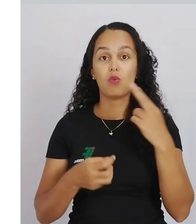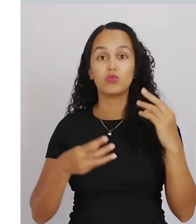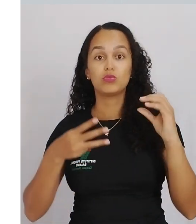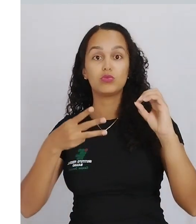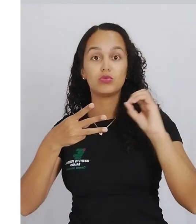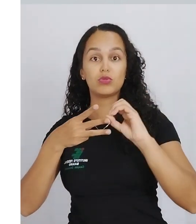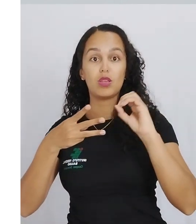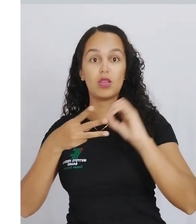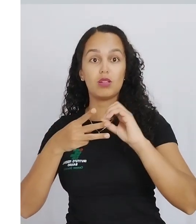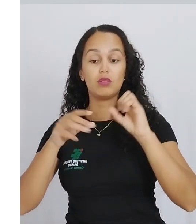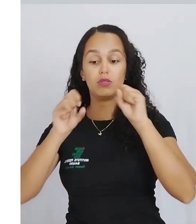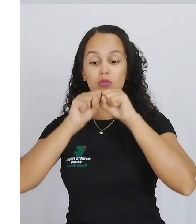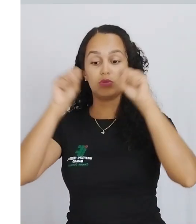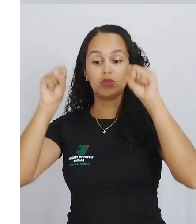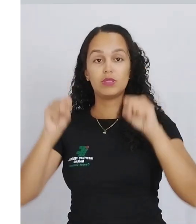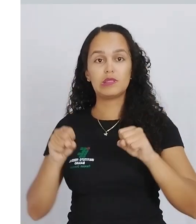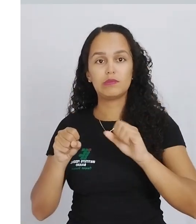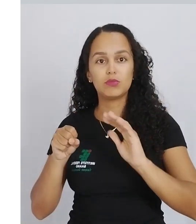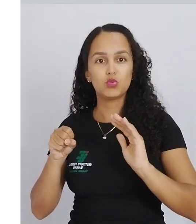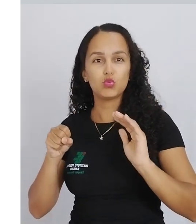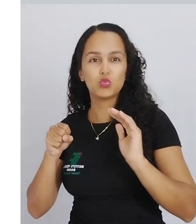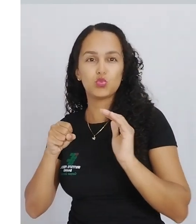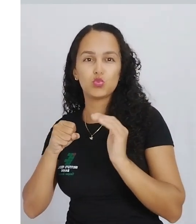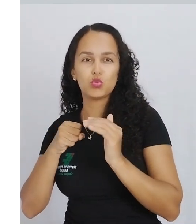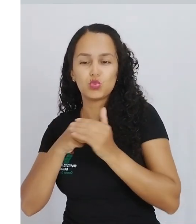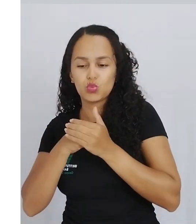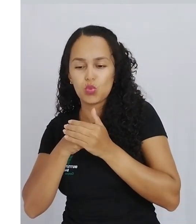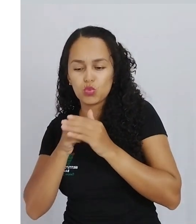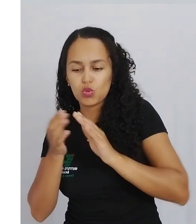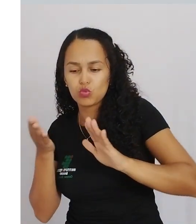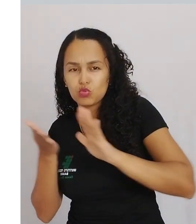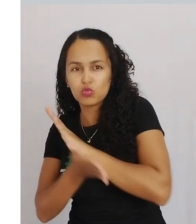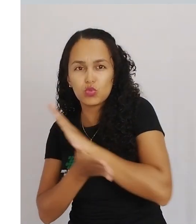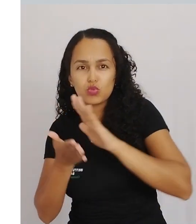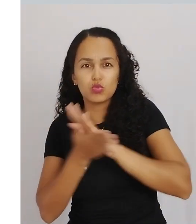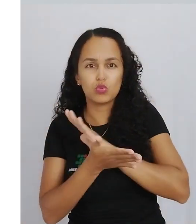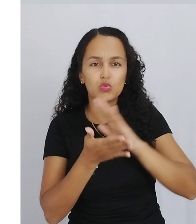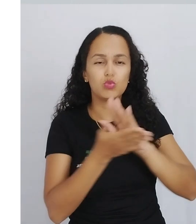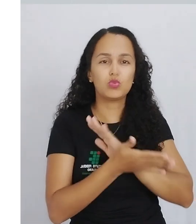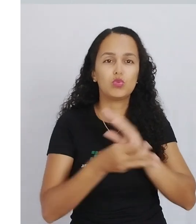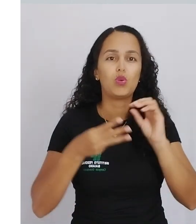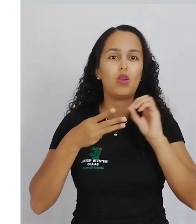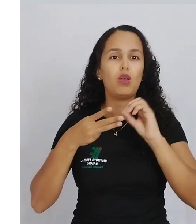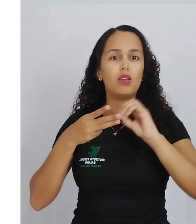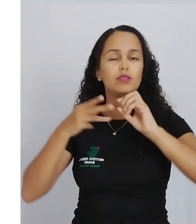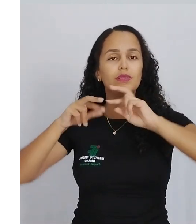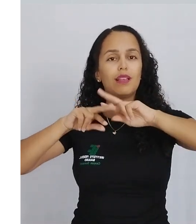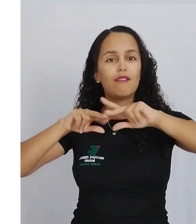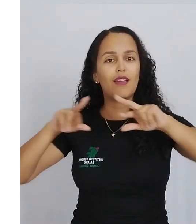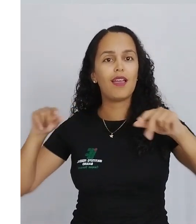né, destruir tantas células do sistema imunológico da pessoa que não dá nem tempo dela